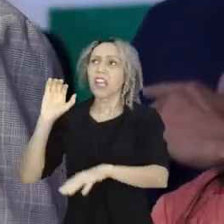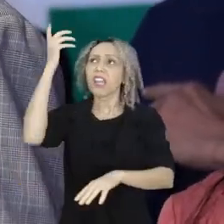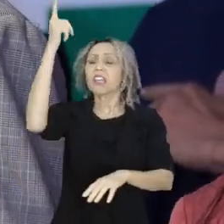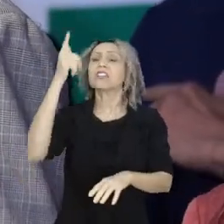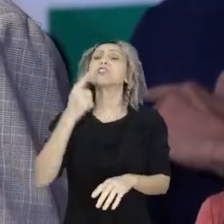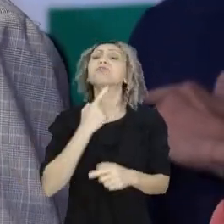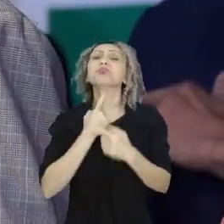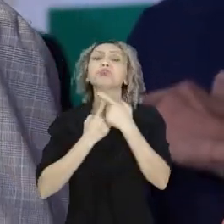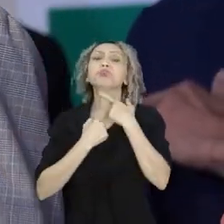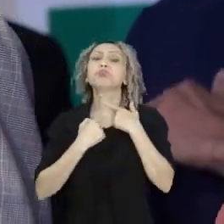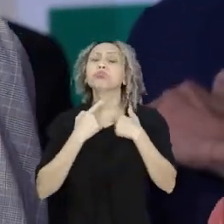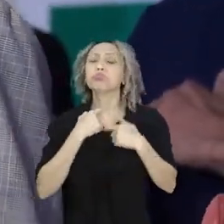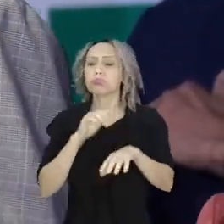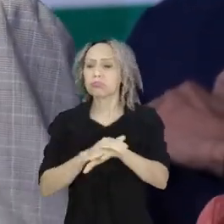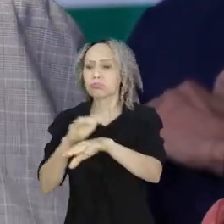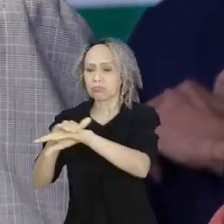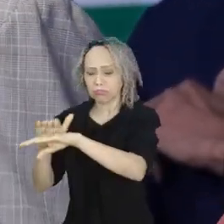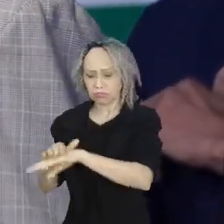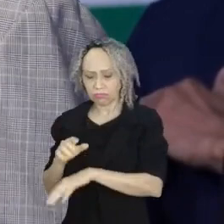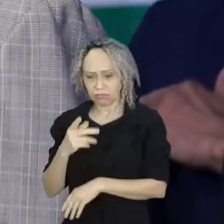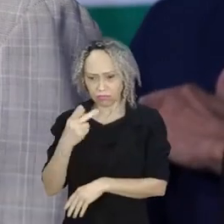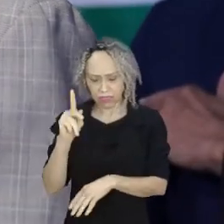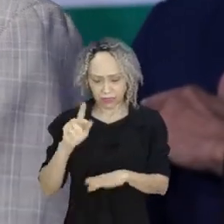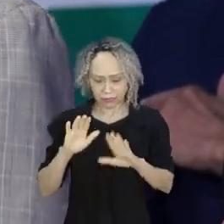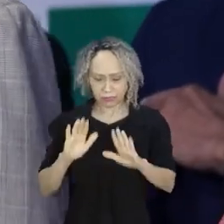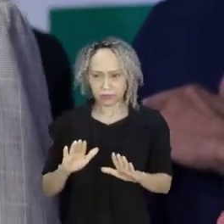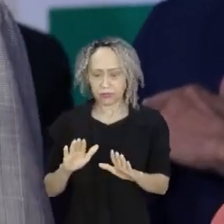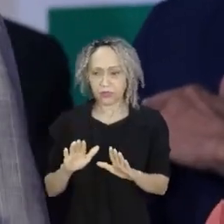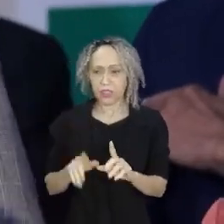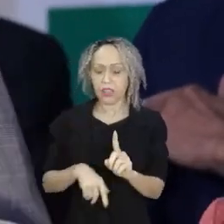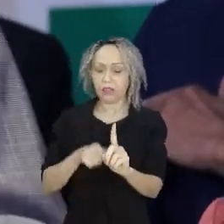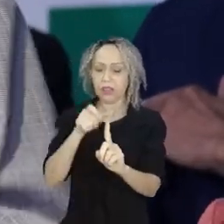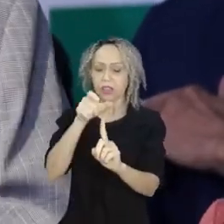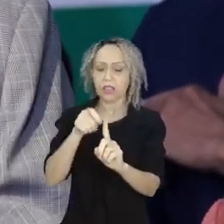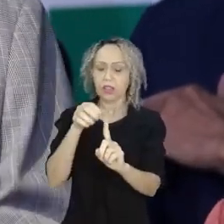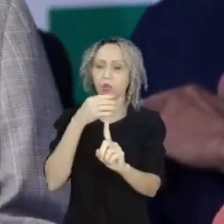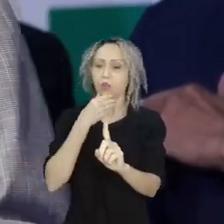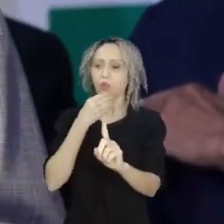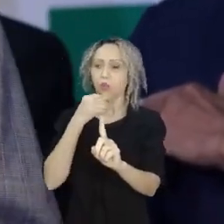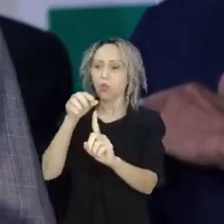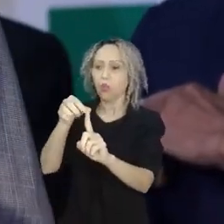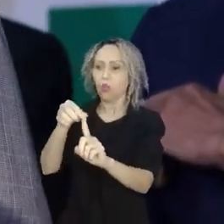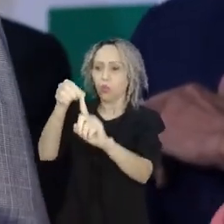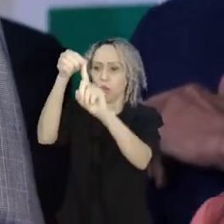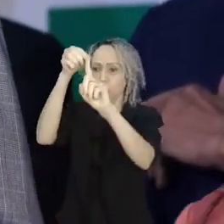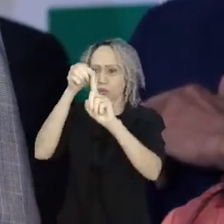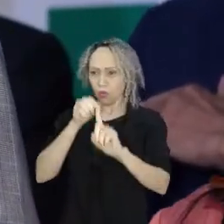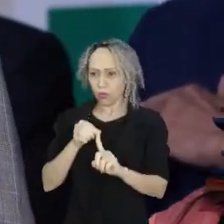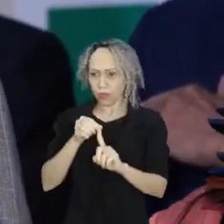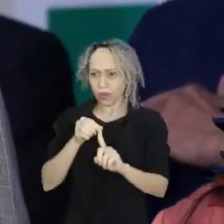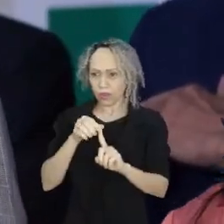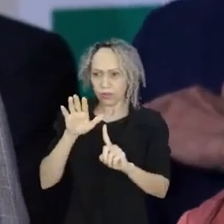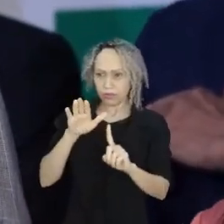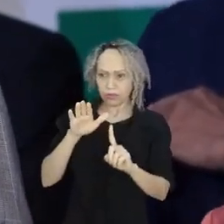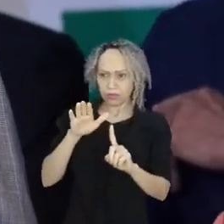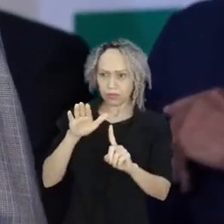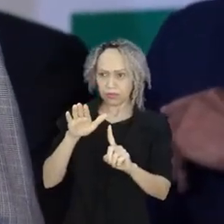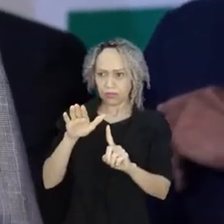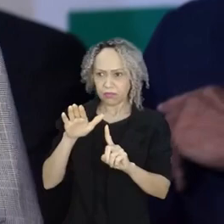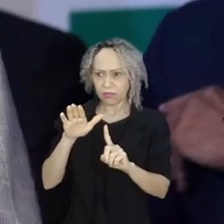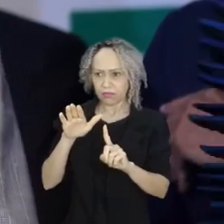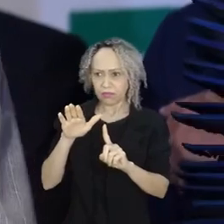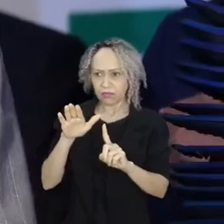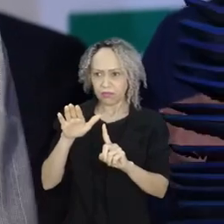um homem que eu vou indicar aqui agora, o primeiro homem, eu queria chamar aqui, eu vou sair aqui para cumprimentar, porque tem que tirar foto, onde que fica o